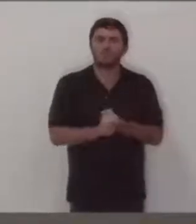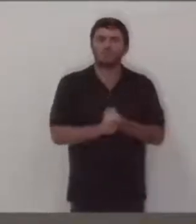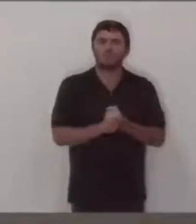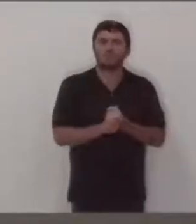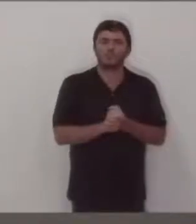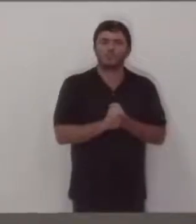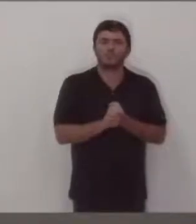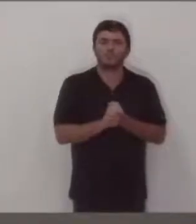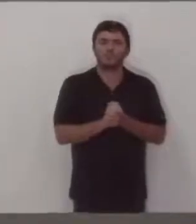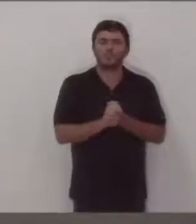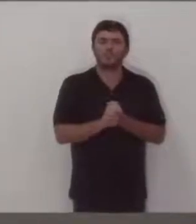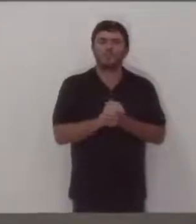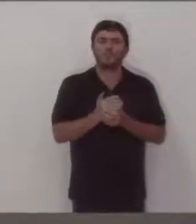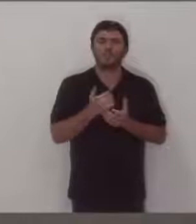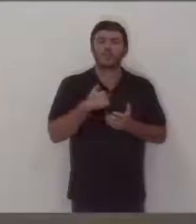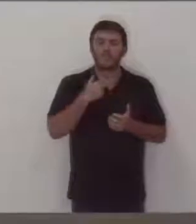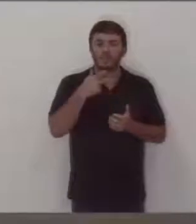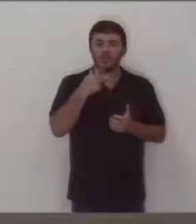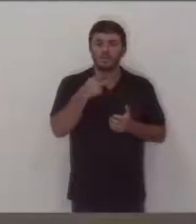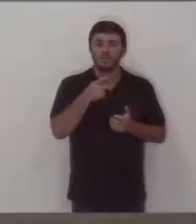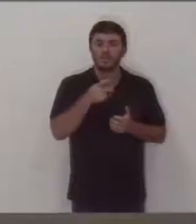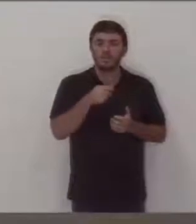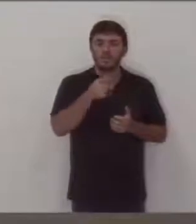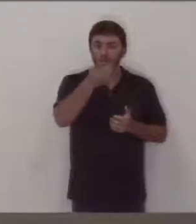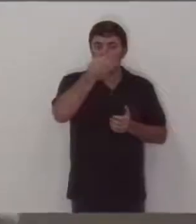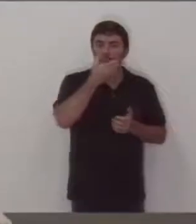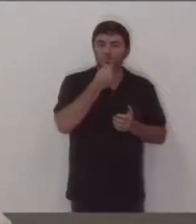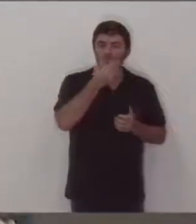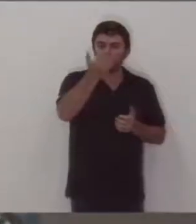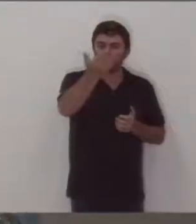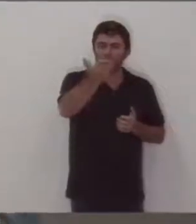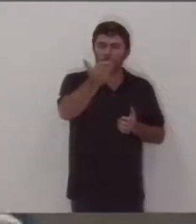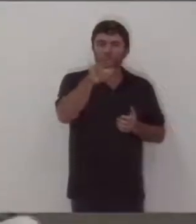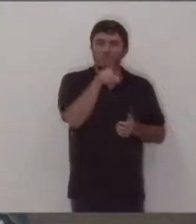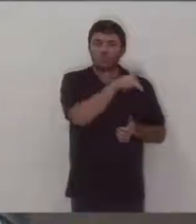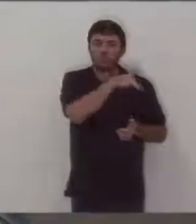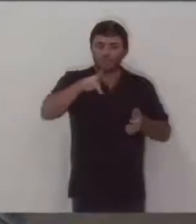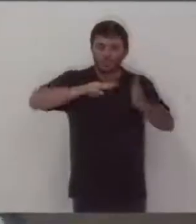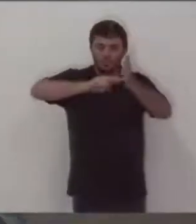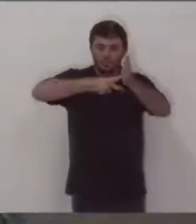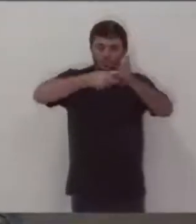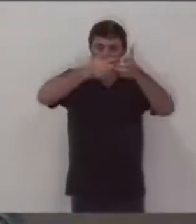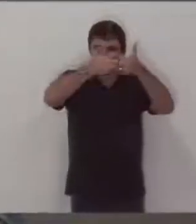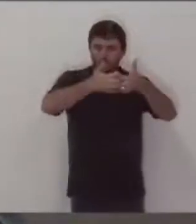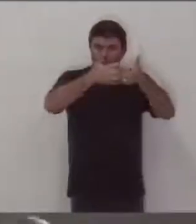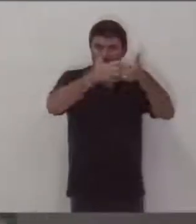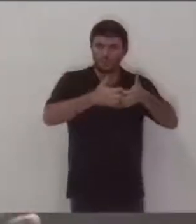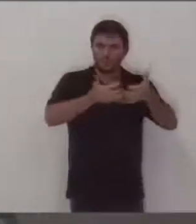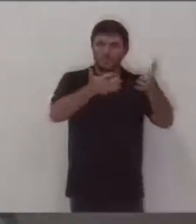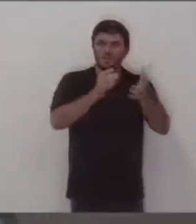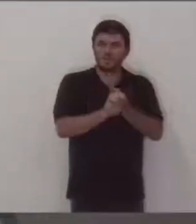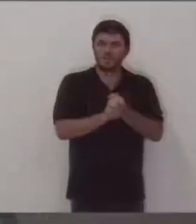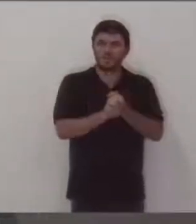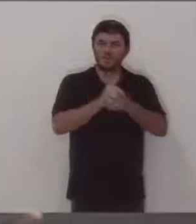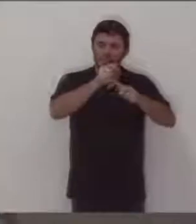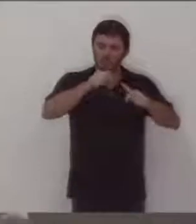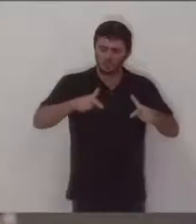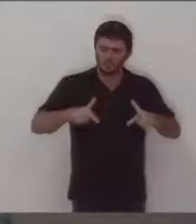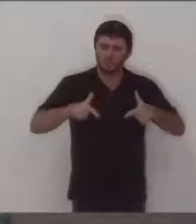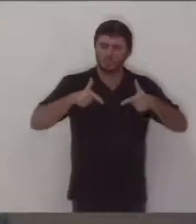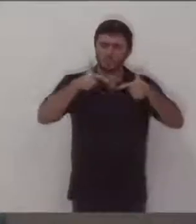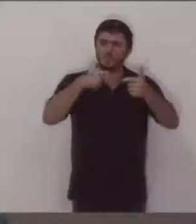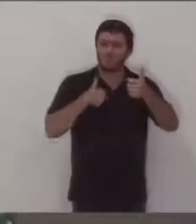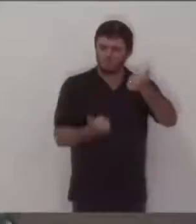reafirmando meu apoio, Donizete. A luta chama luta, porque se fosse fácil, chamava festa, né? Vamos fazer a festa do